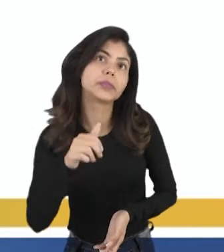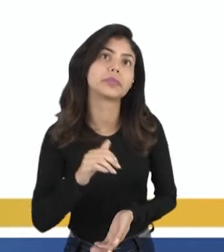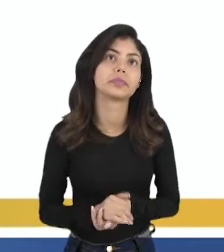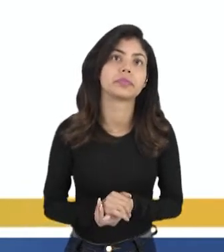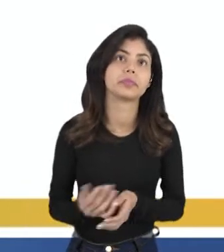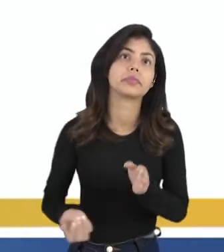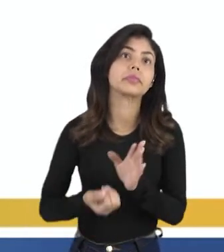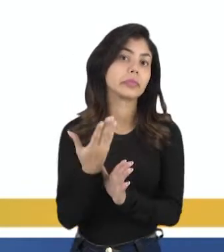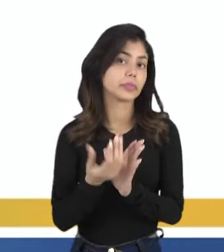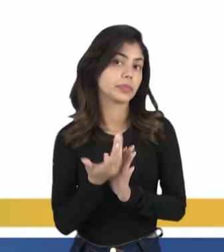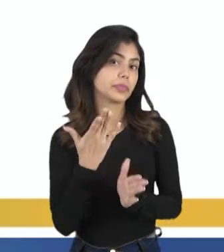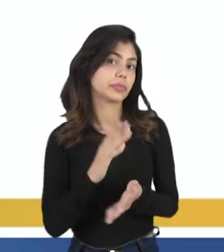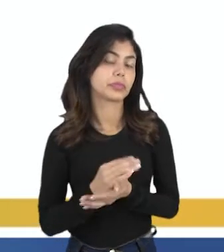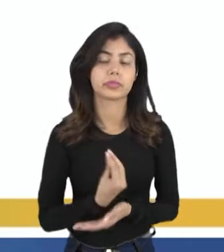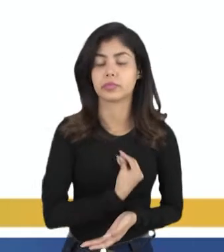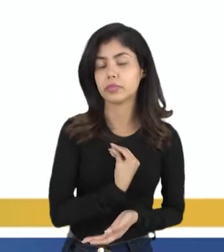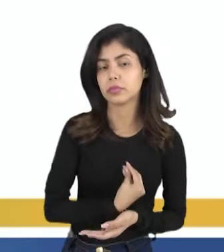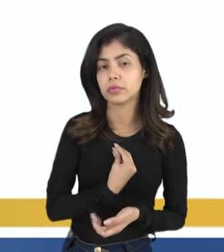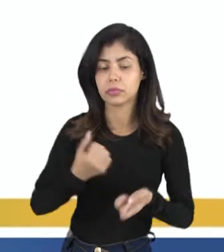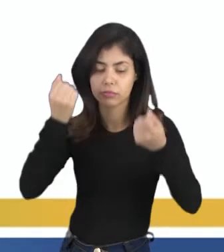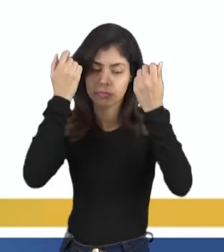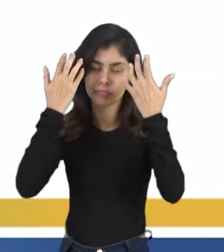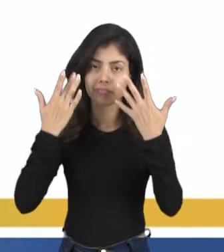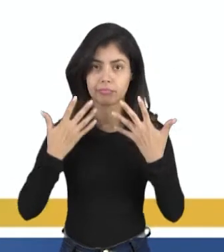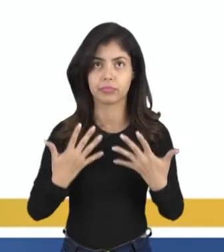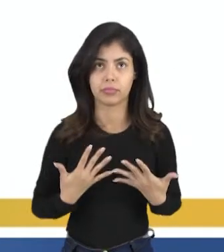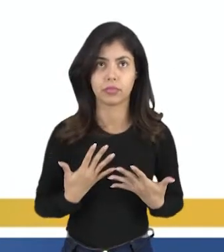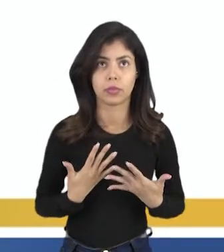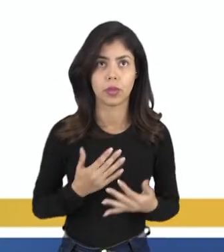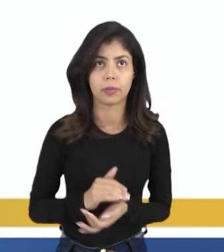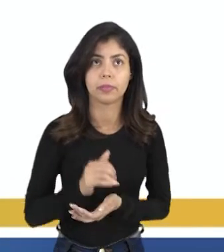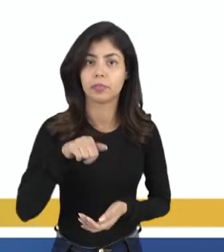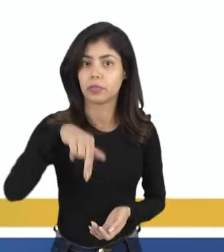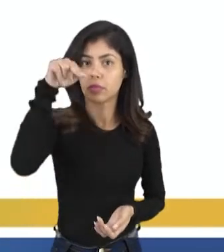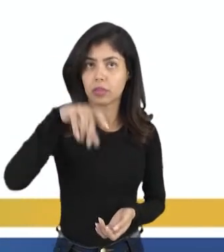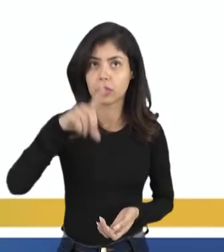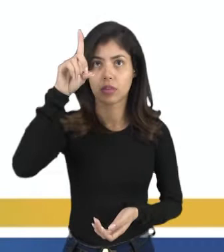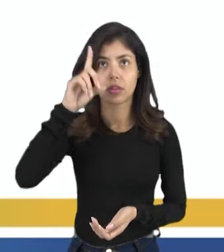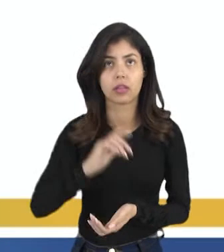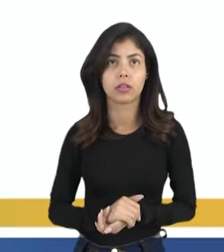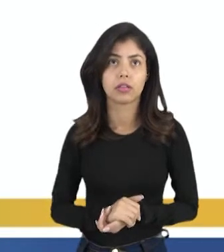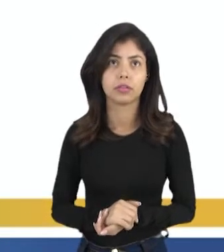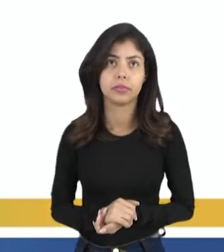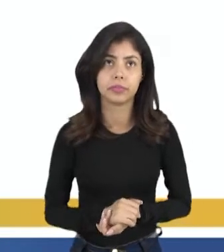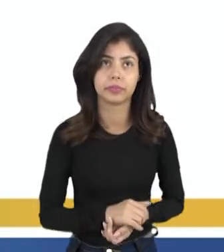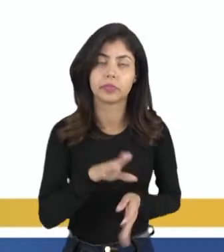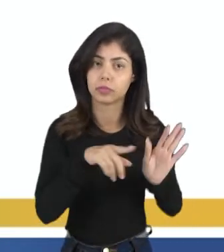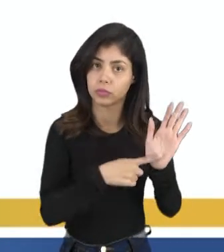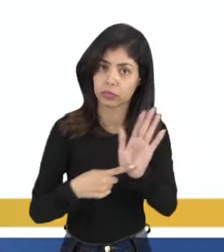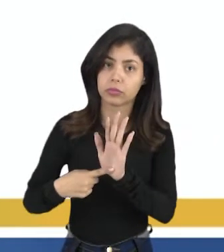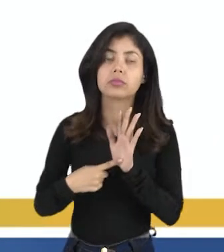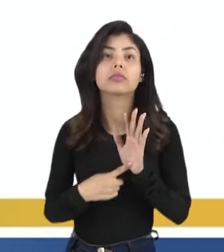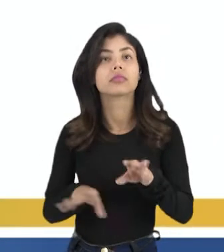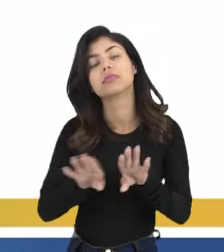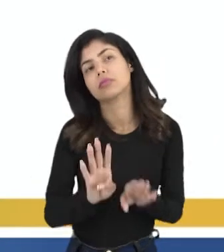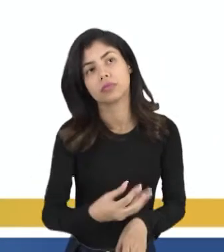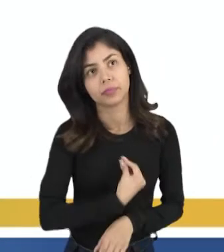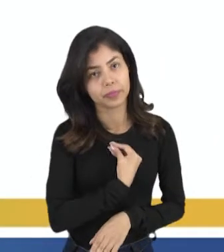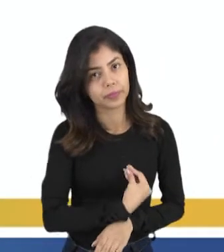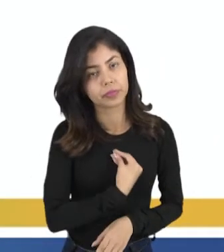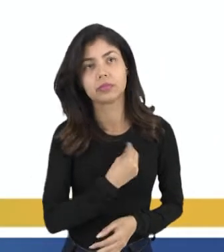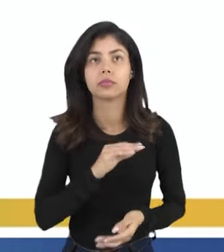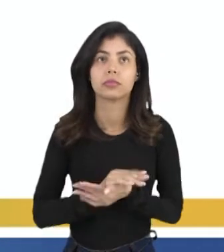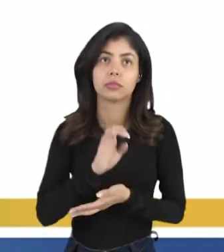de produtos de beleza presentes em comércios do Nordeste goiano. Evidencia-se que a presença